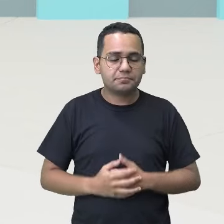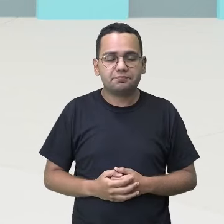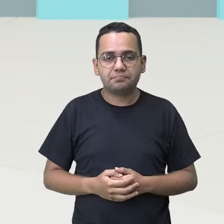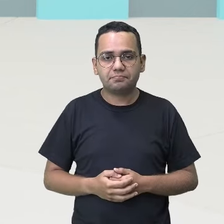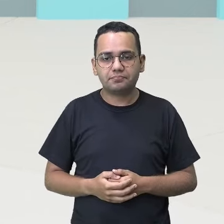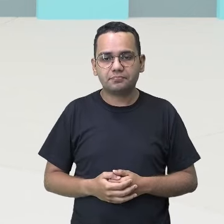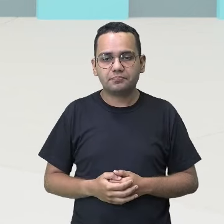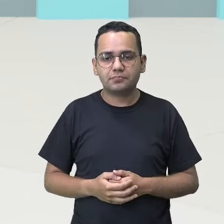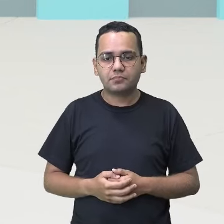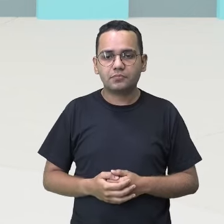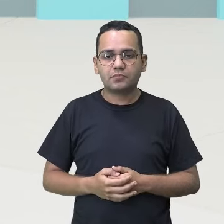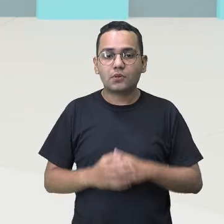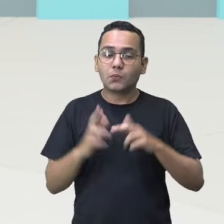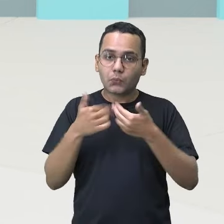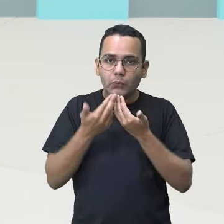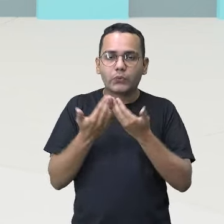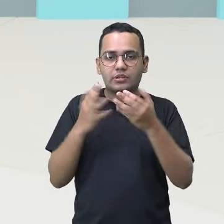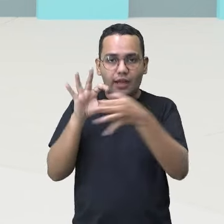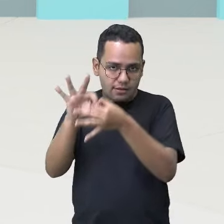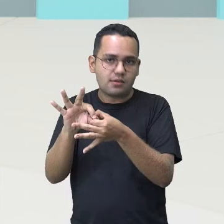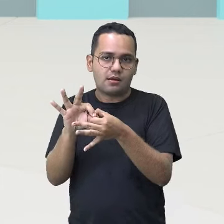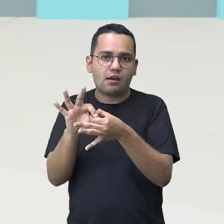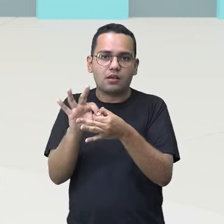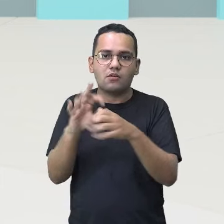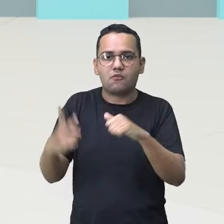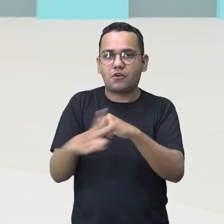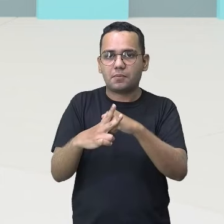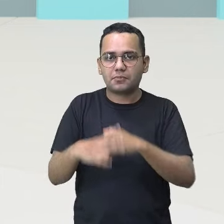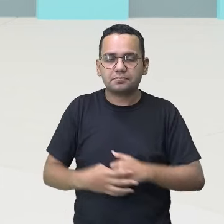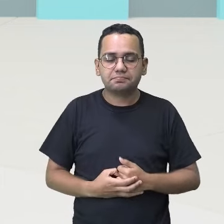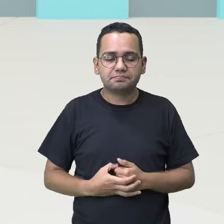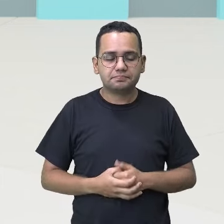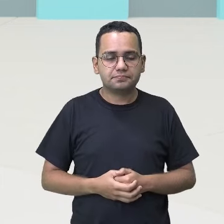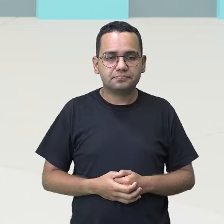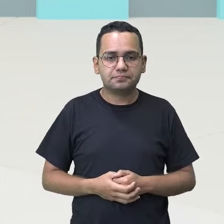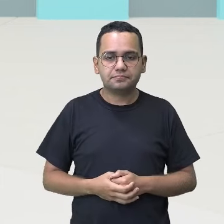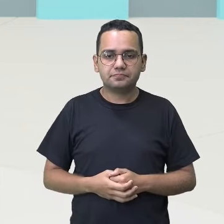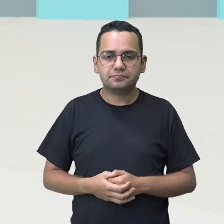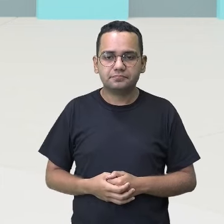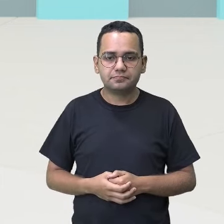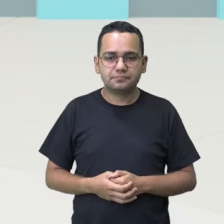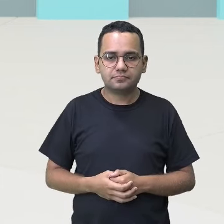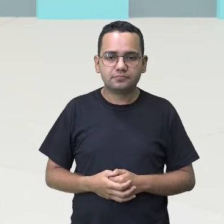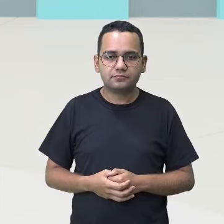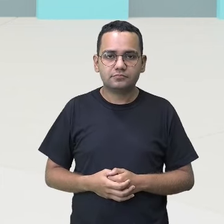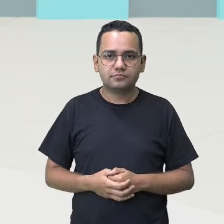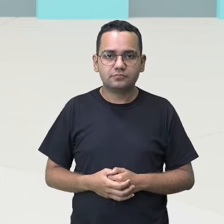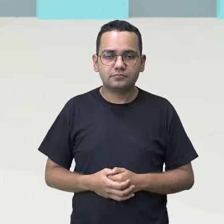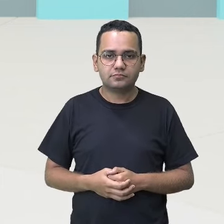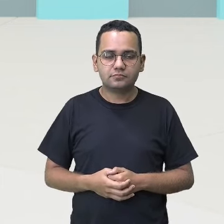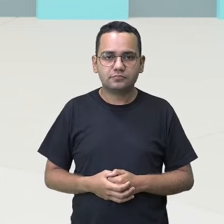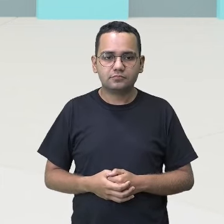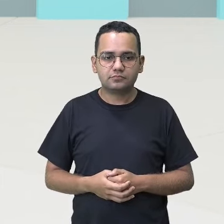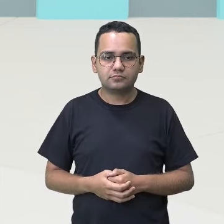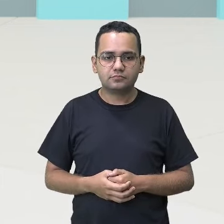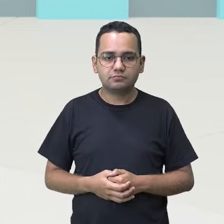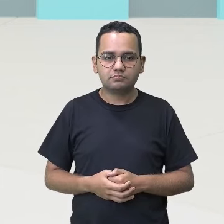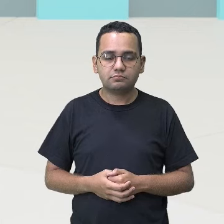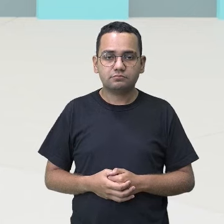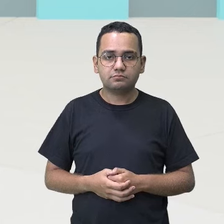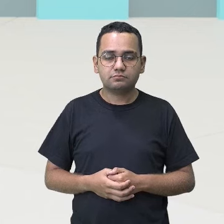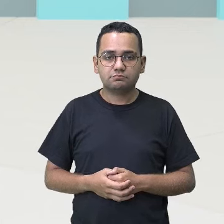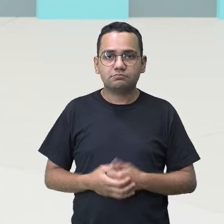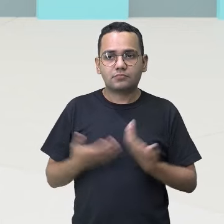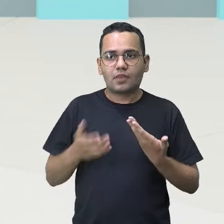ideias estão dentro do verbo por isso que se chama verbo Beleza então voltando à nossa ideia aqui quando eu digo que amei De